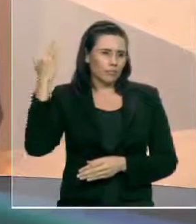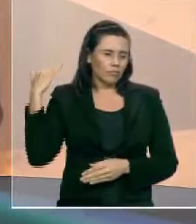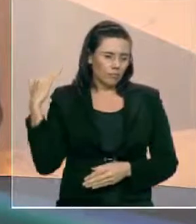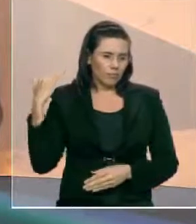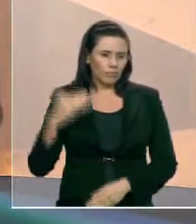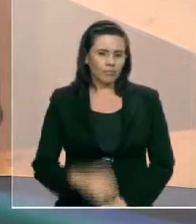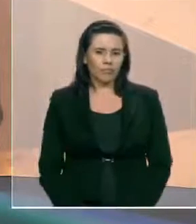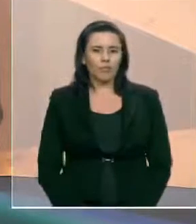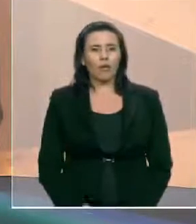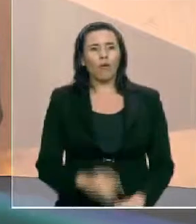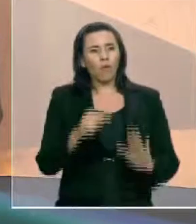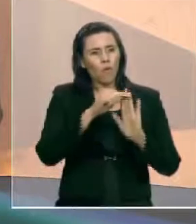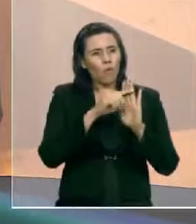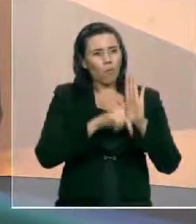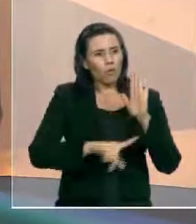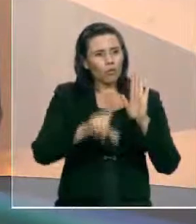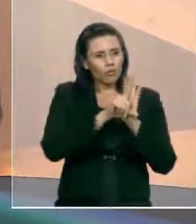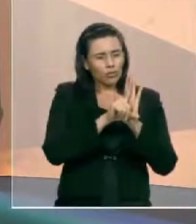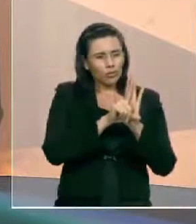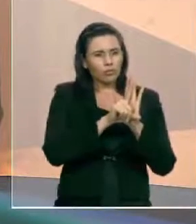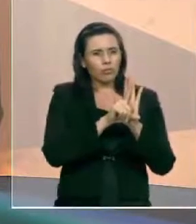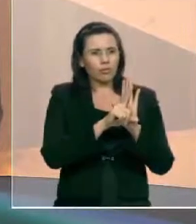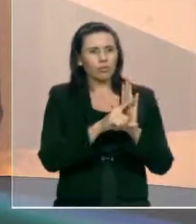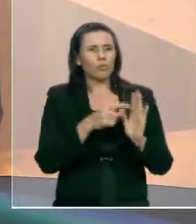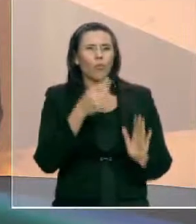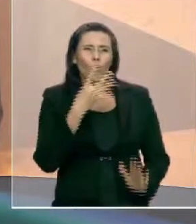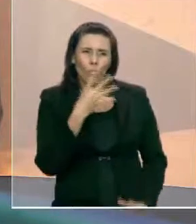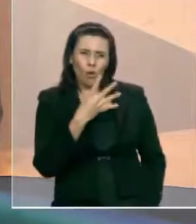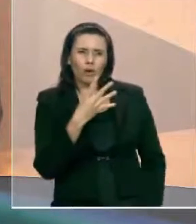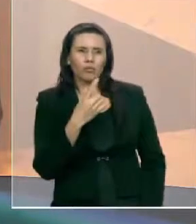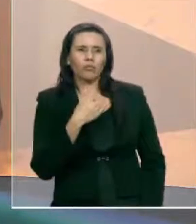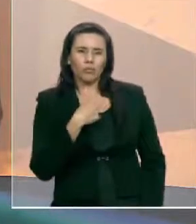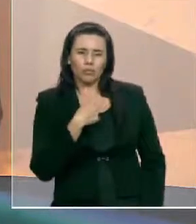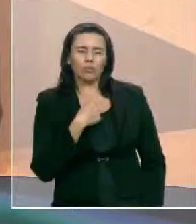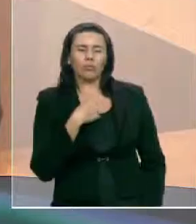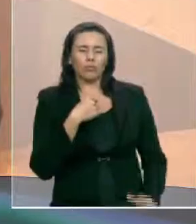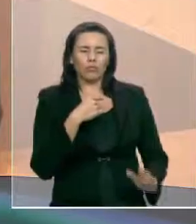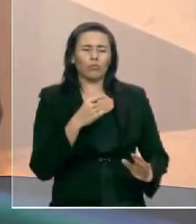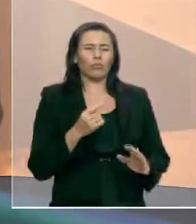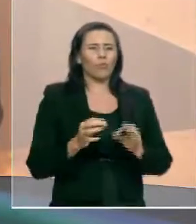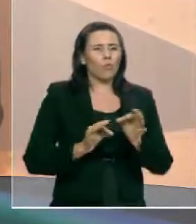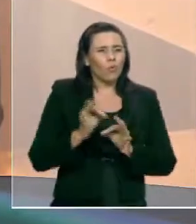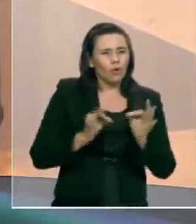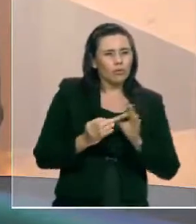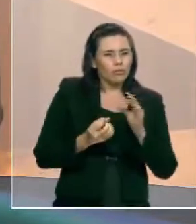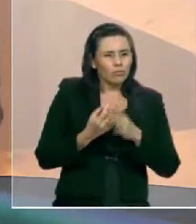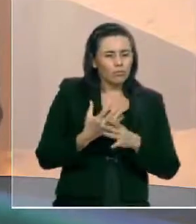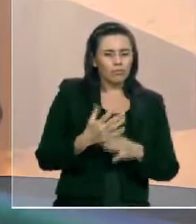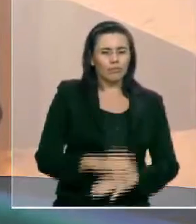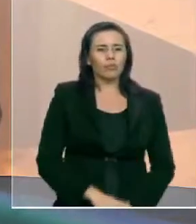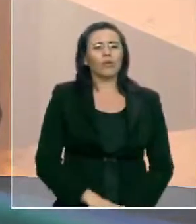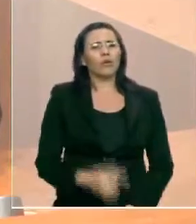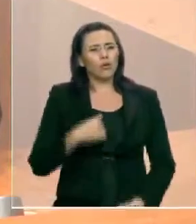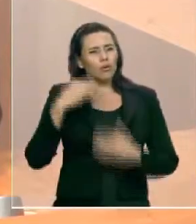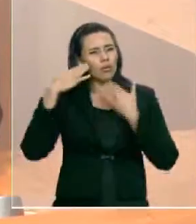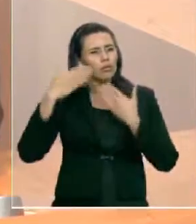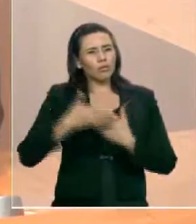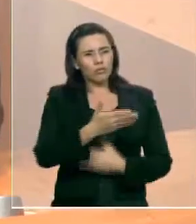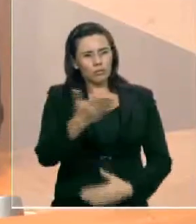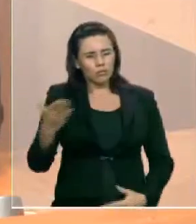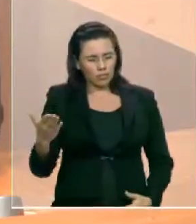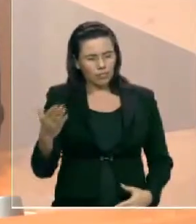de leis da minha autoria, agradecer aos deputados que votaram pela aprovação e